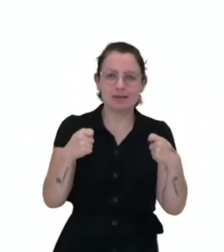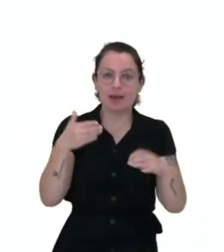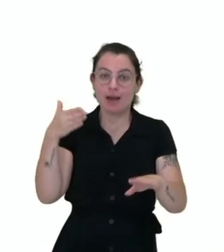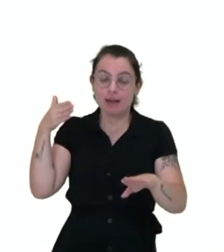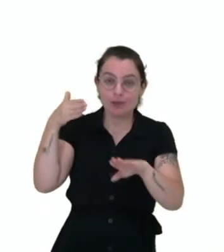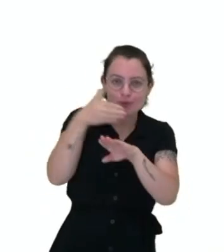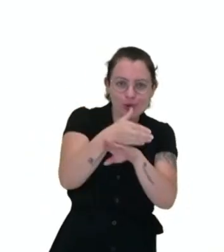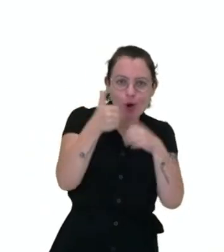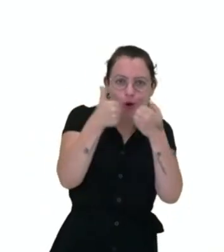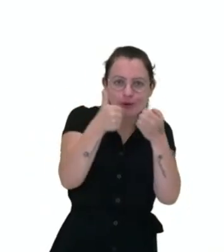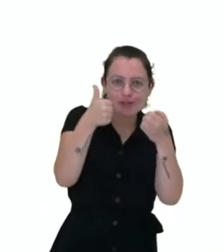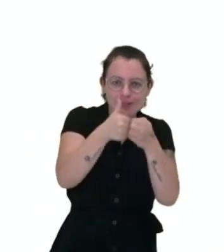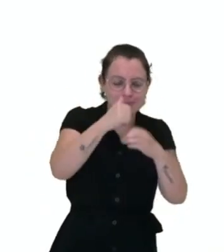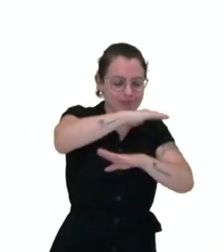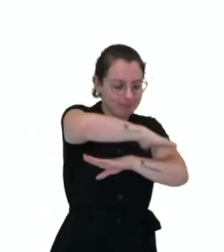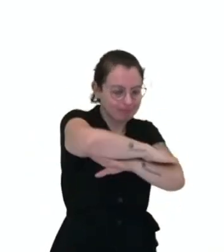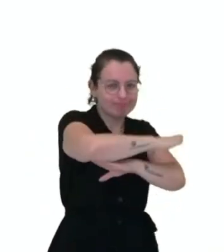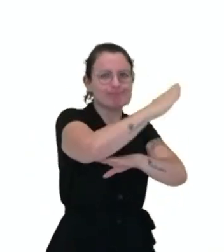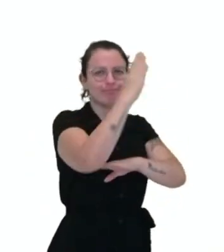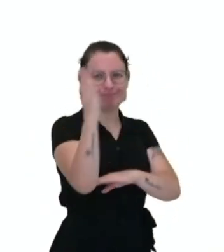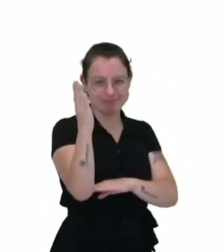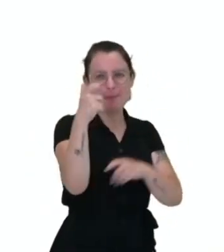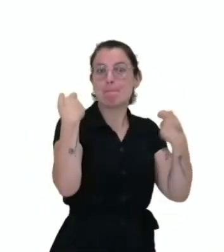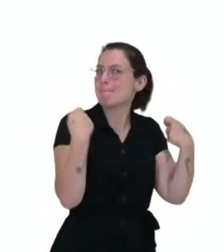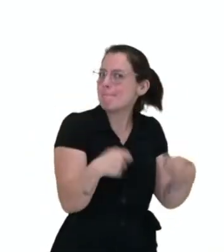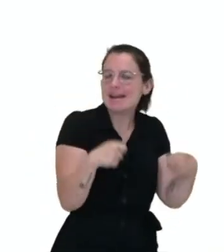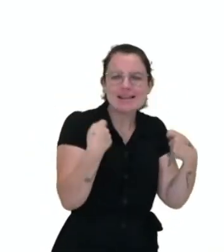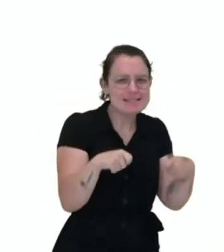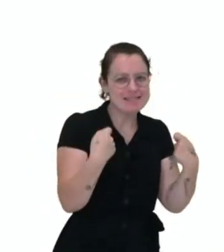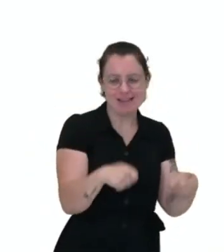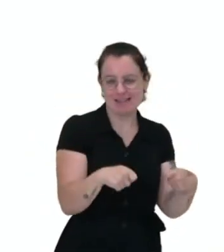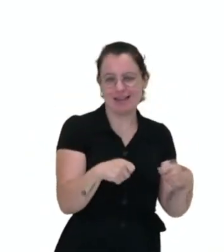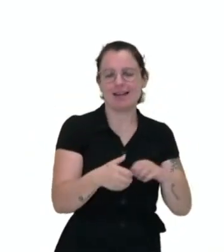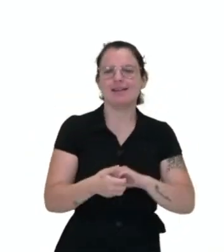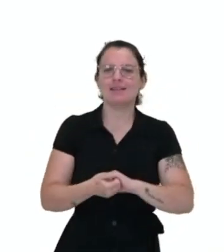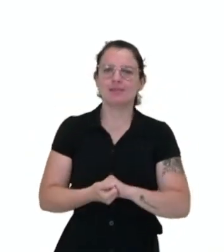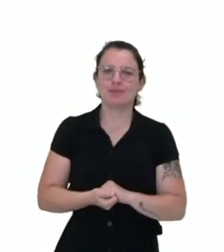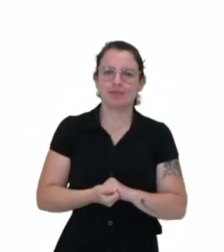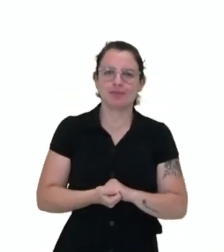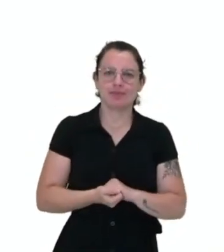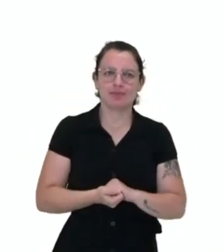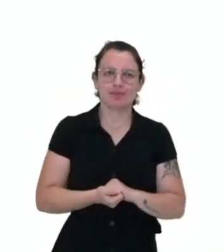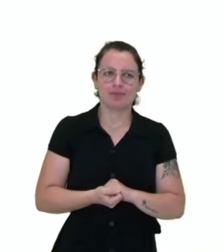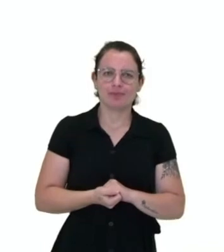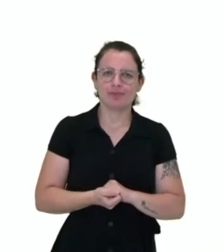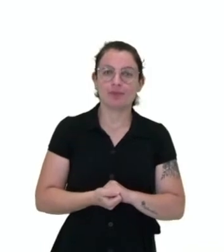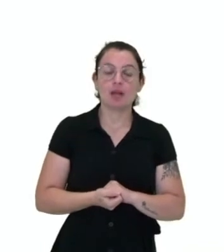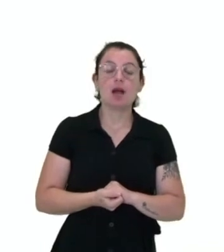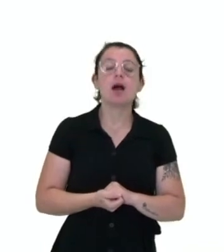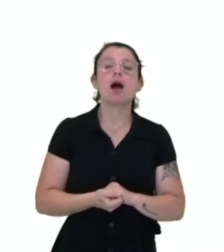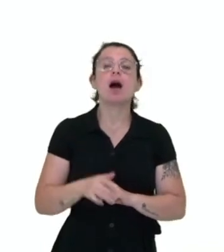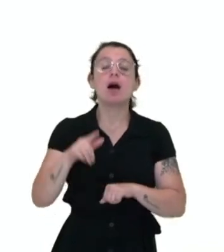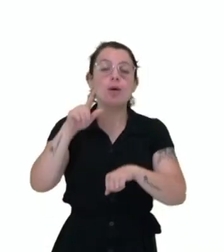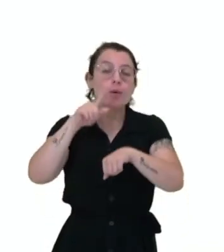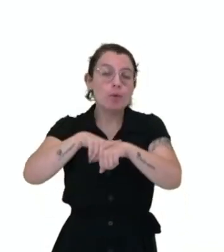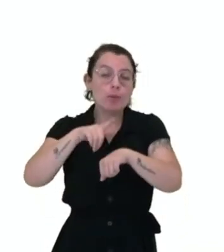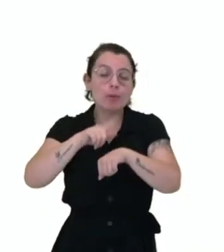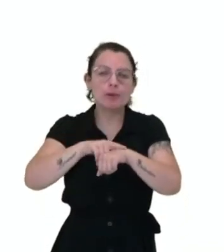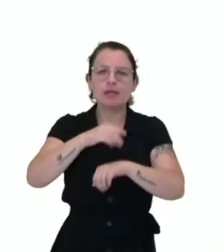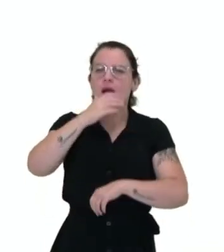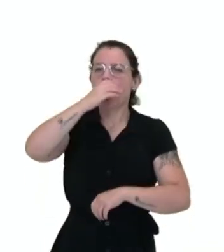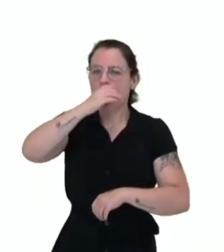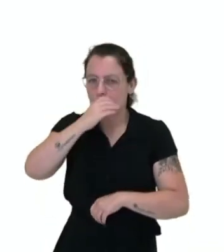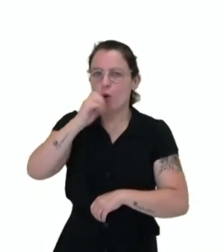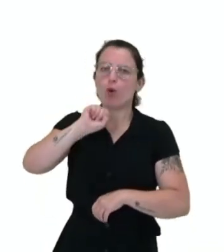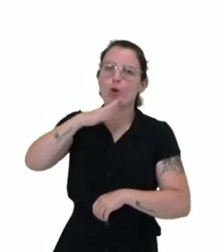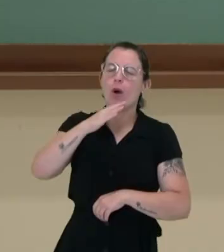ônibus, fica perto de uma janela aberta, abre as janelas também. Cobrir o rosto ao tossir e